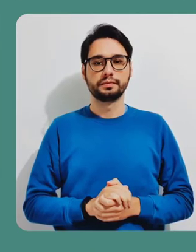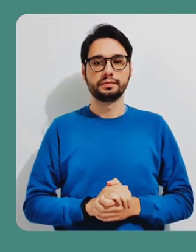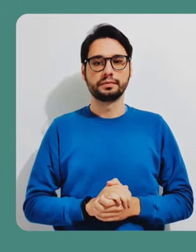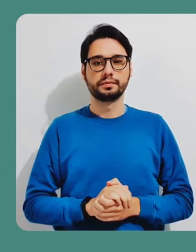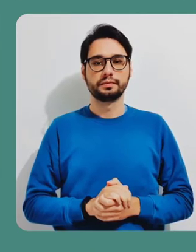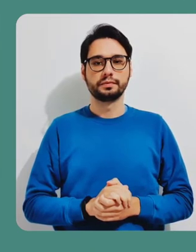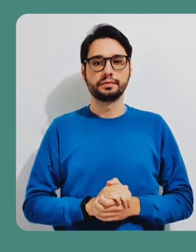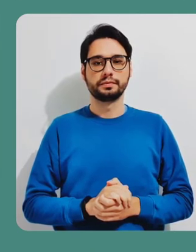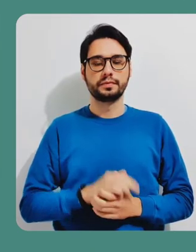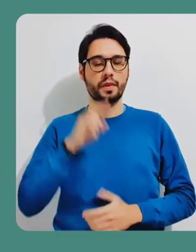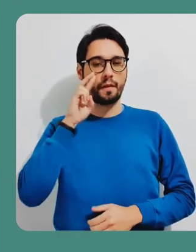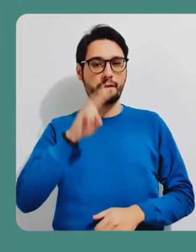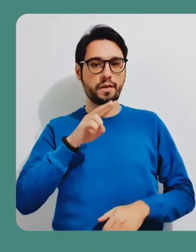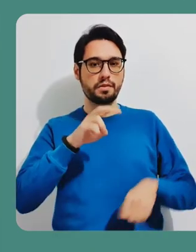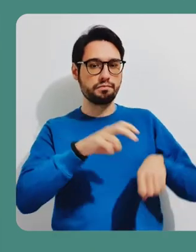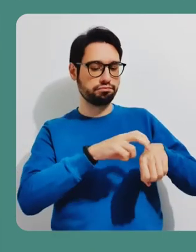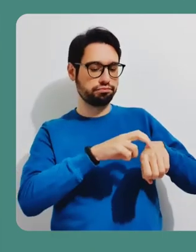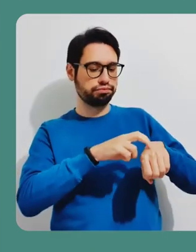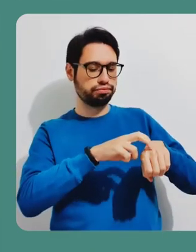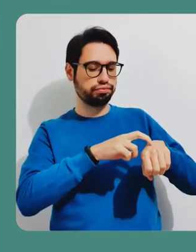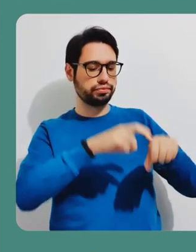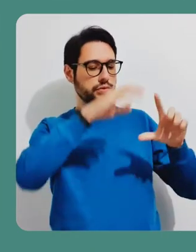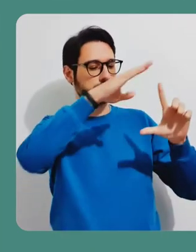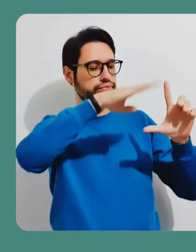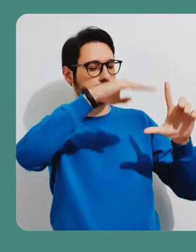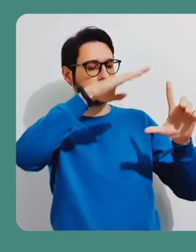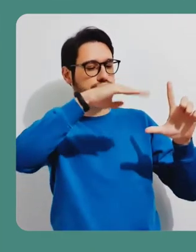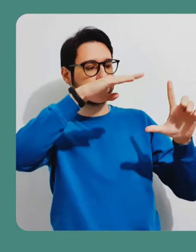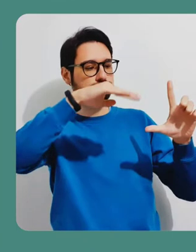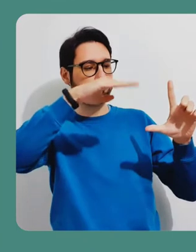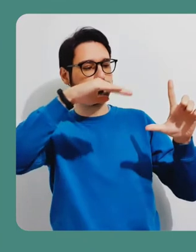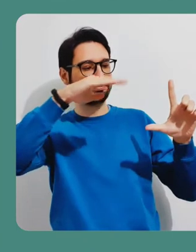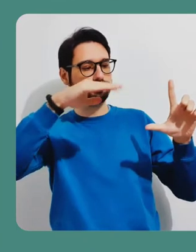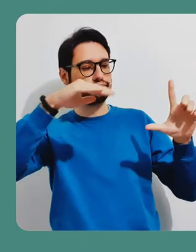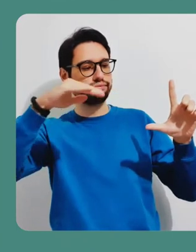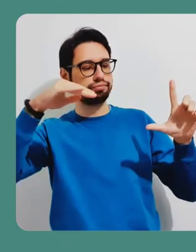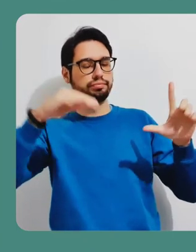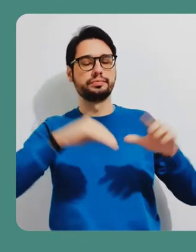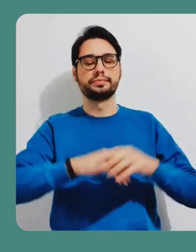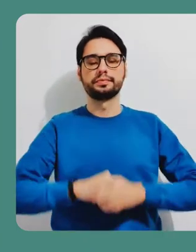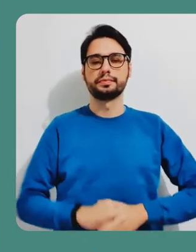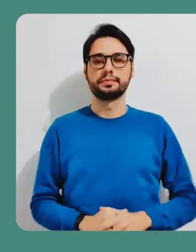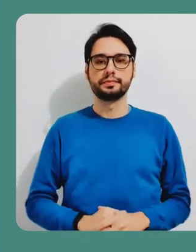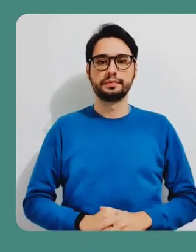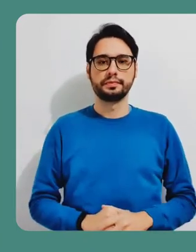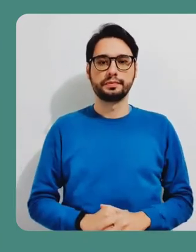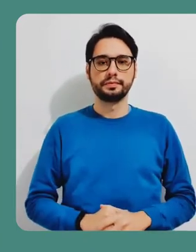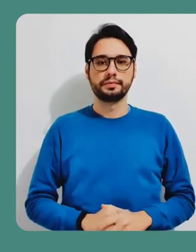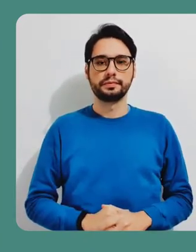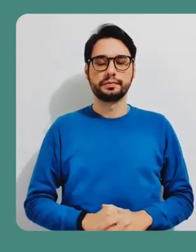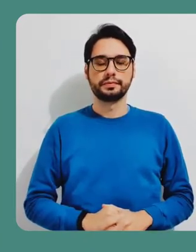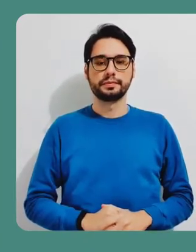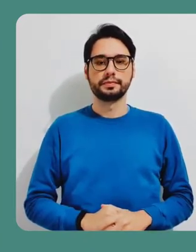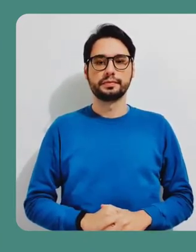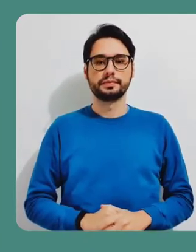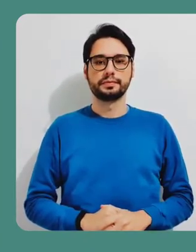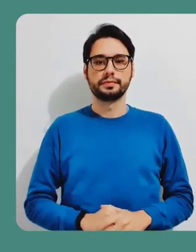gente gravou olá seja bem-vindo ao podcast do inpc dá um